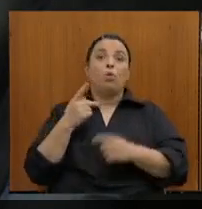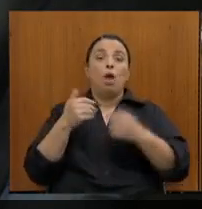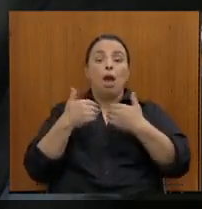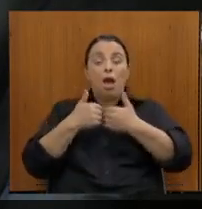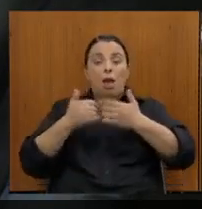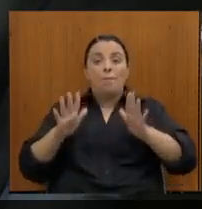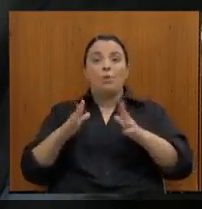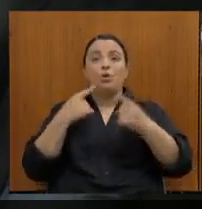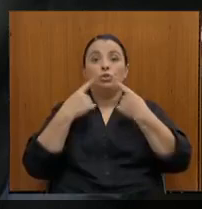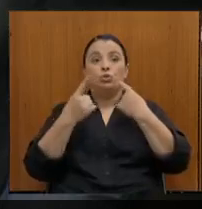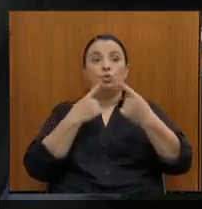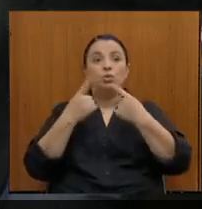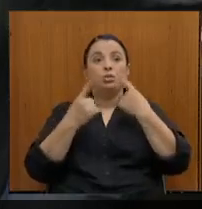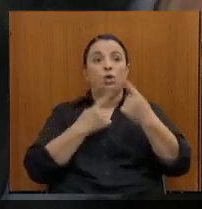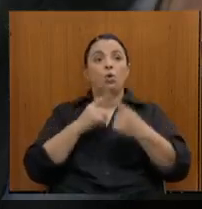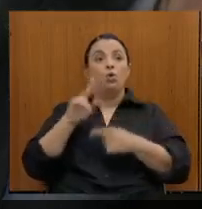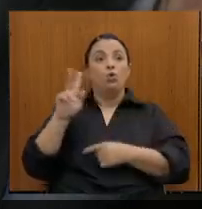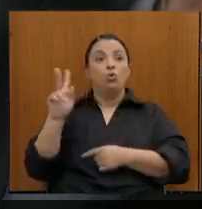Verde